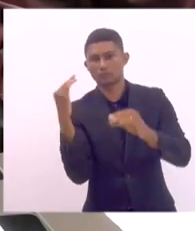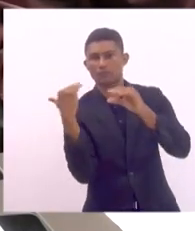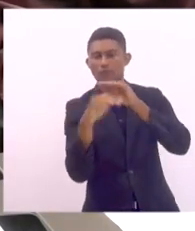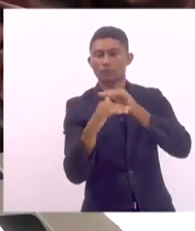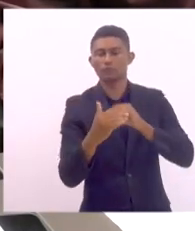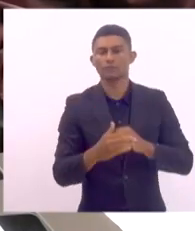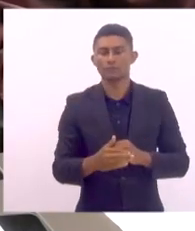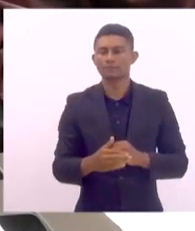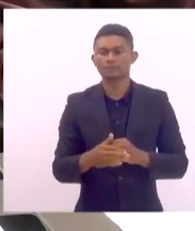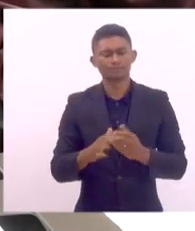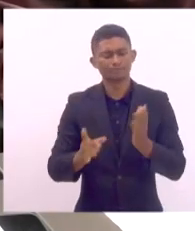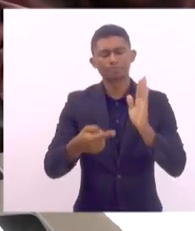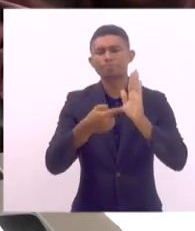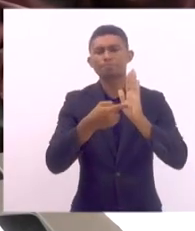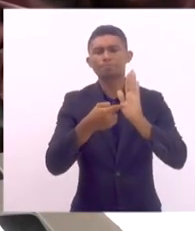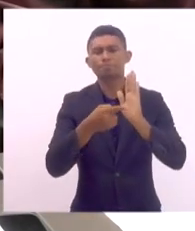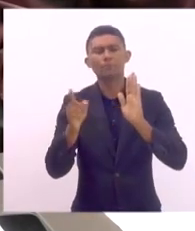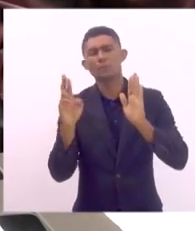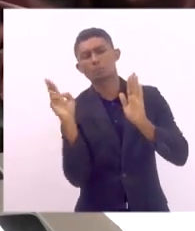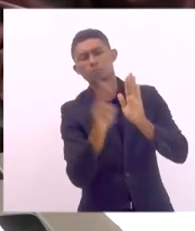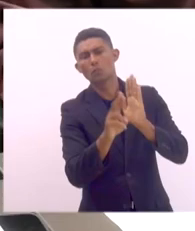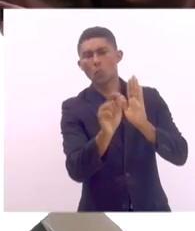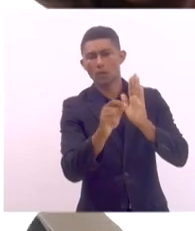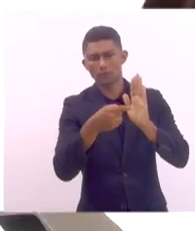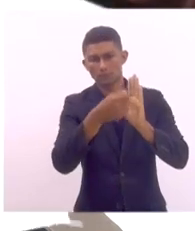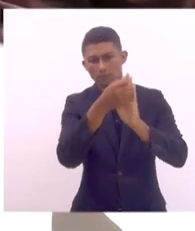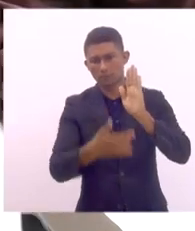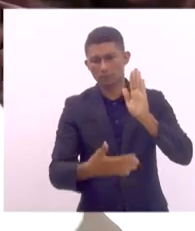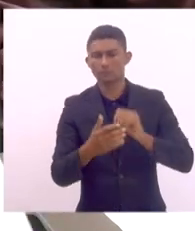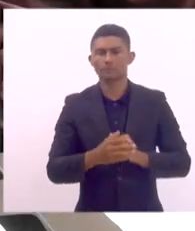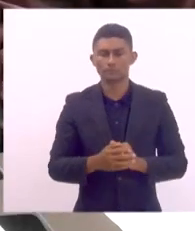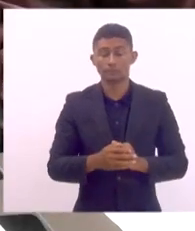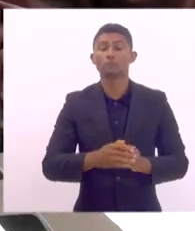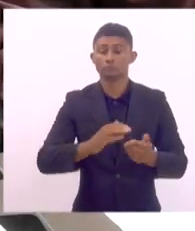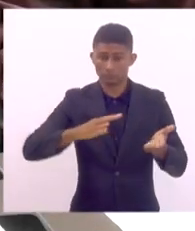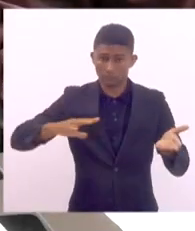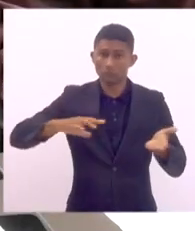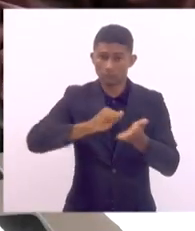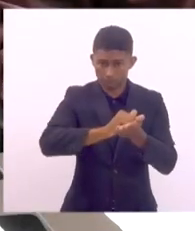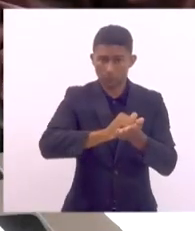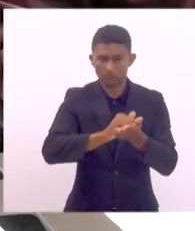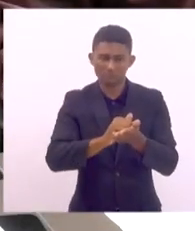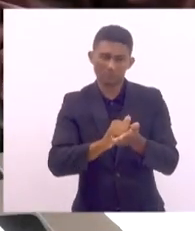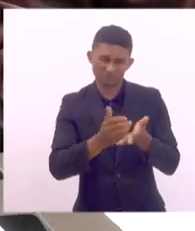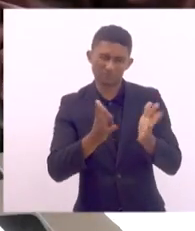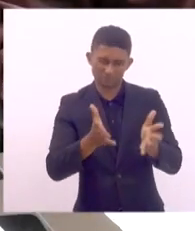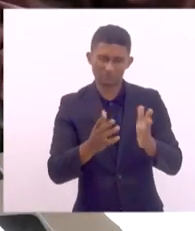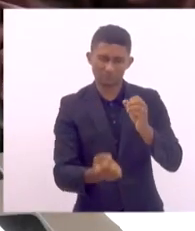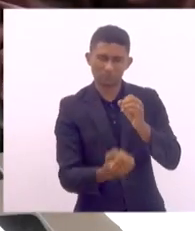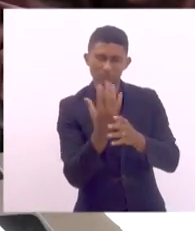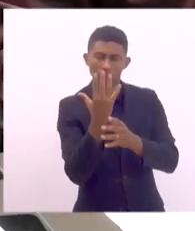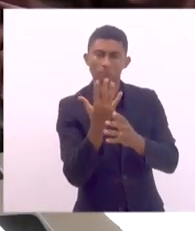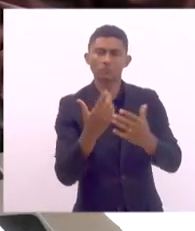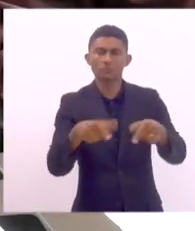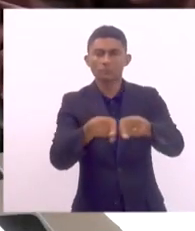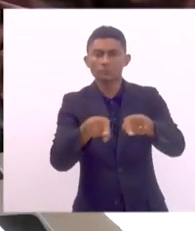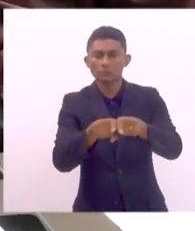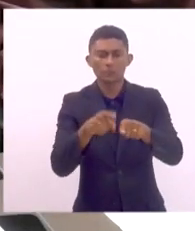com o cadastro eles fizeram também algumas suposições, fizeram